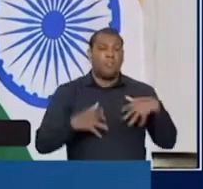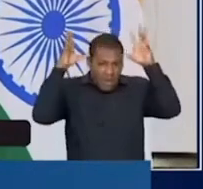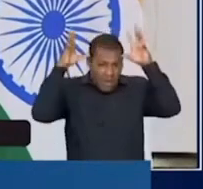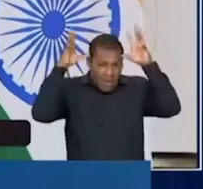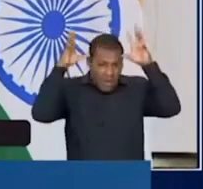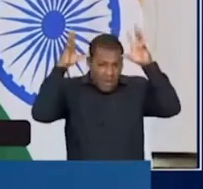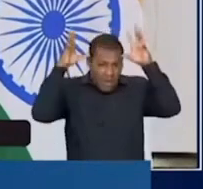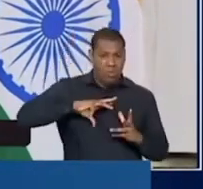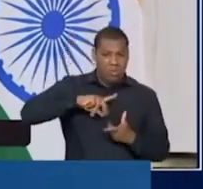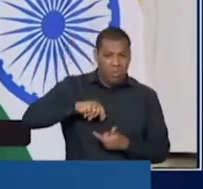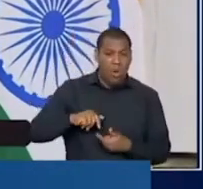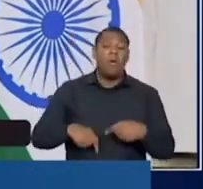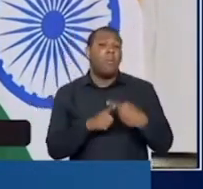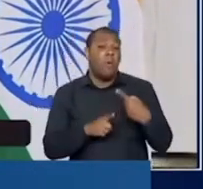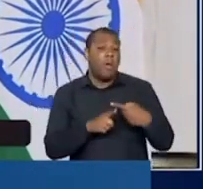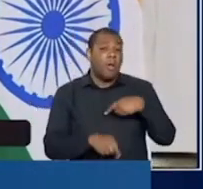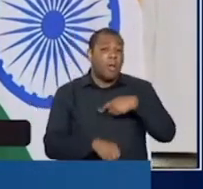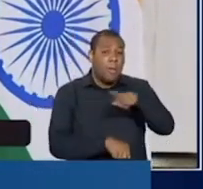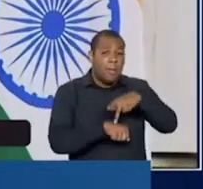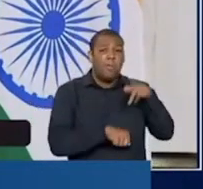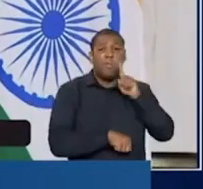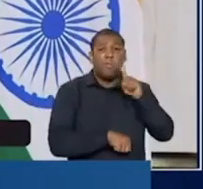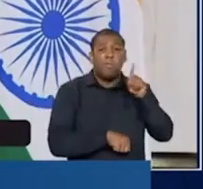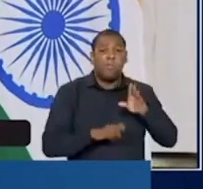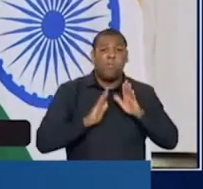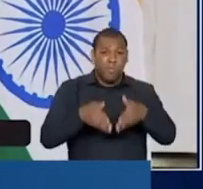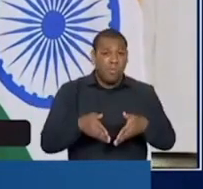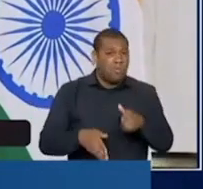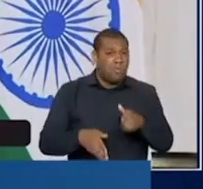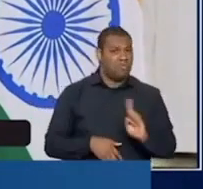signatário dele. A Rússia não é signatário dele.